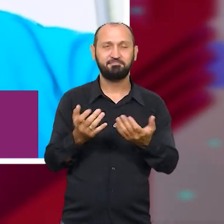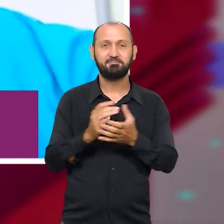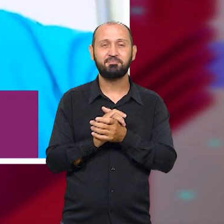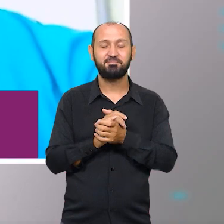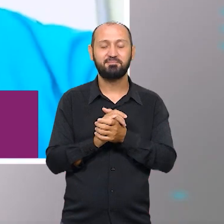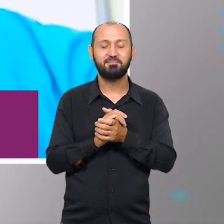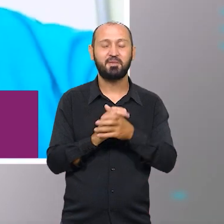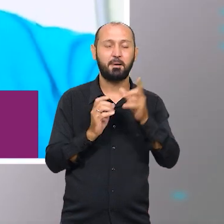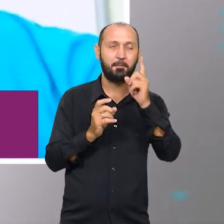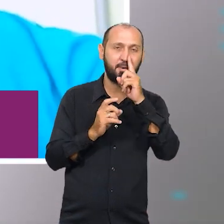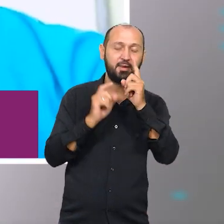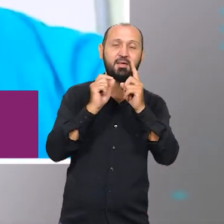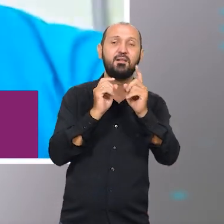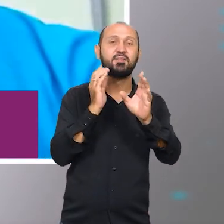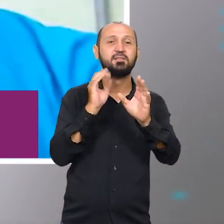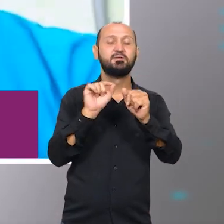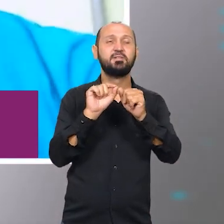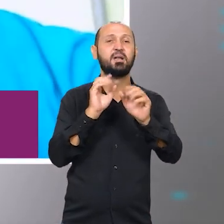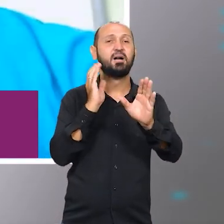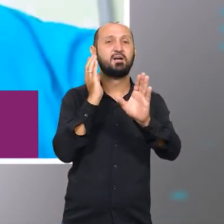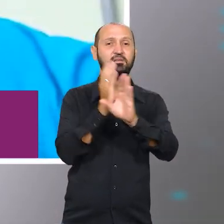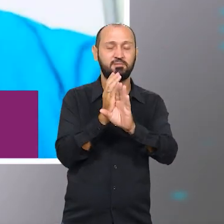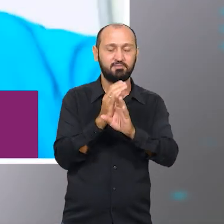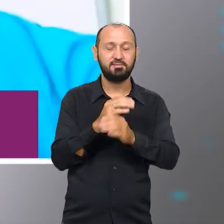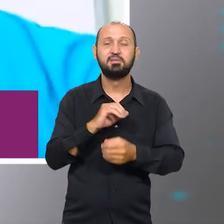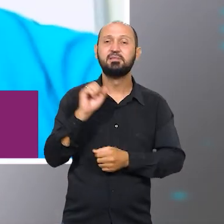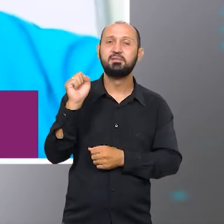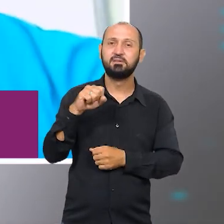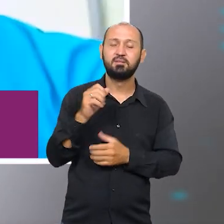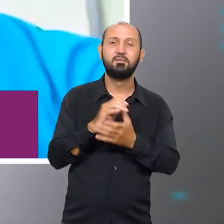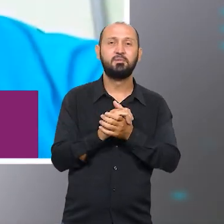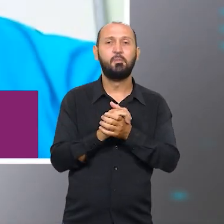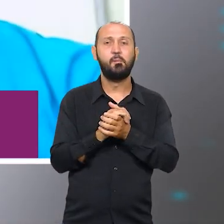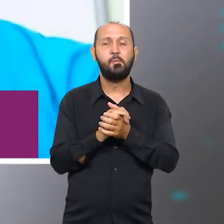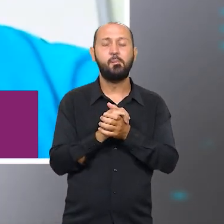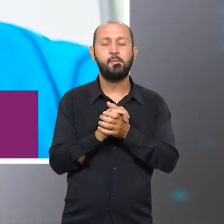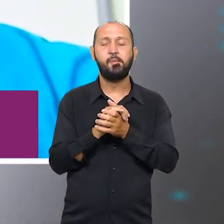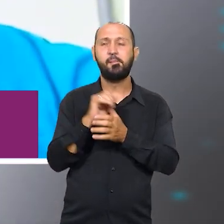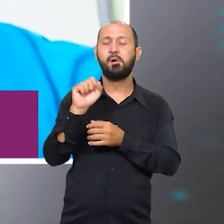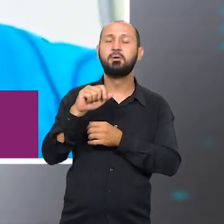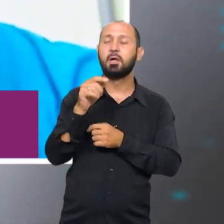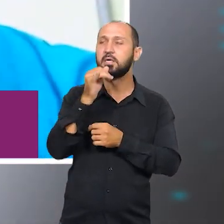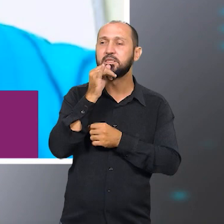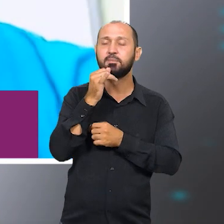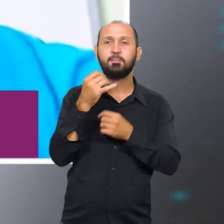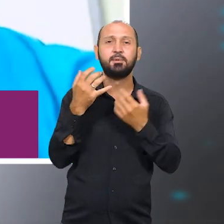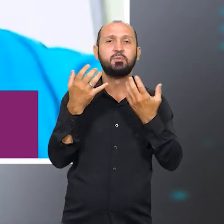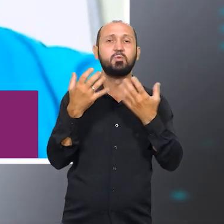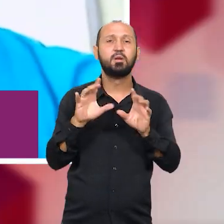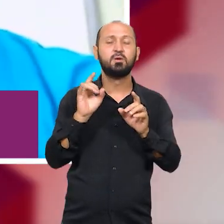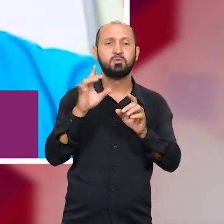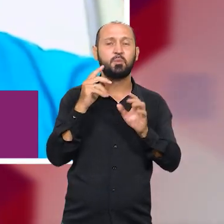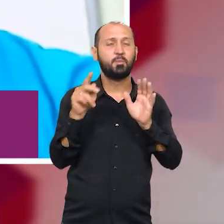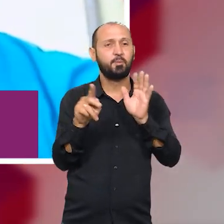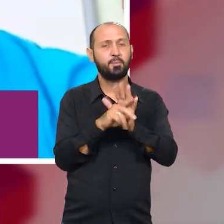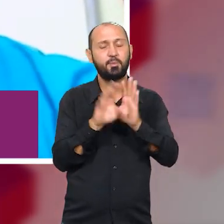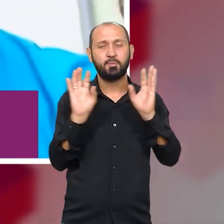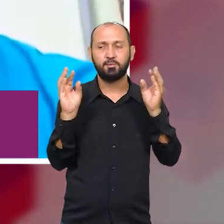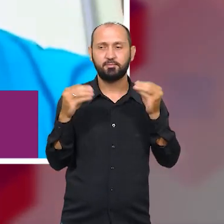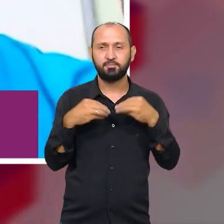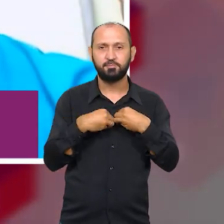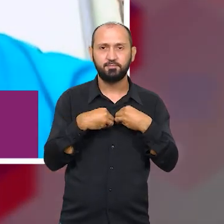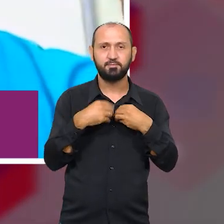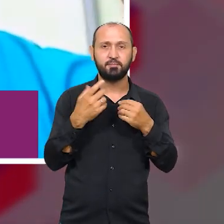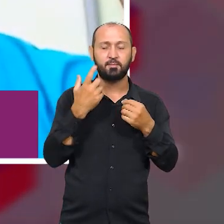fazer a identificação, por exemplo, as leis a do gente transtorno. Tem, mas eu não quero, e não é só para o autismo, né? É para doenças